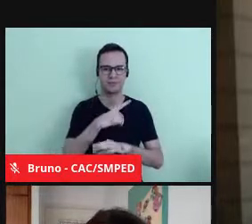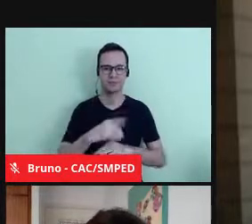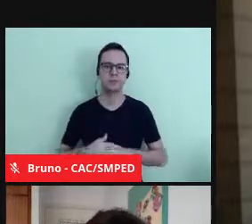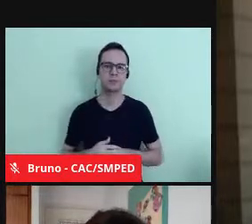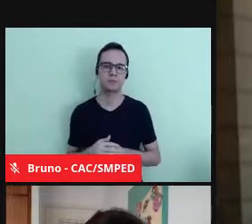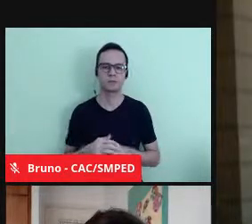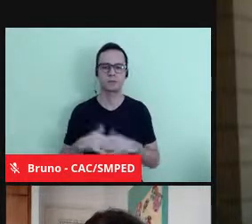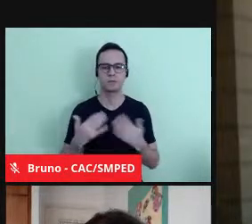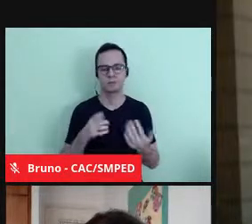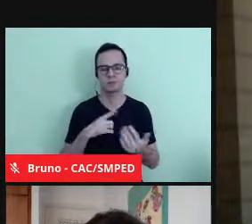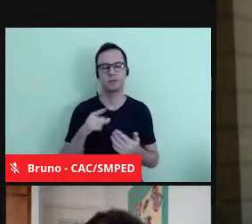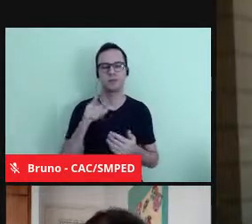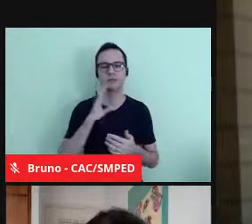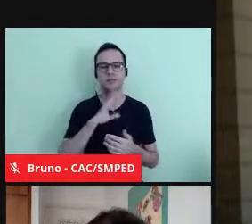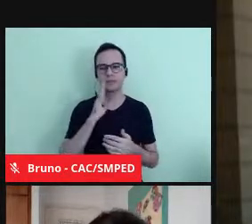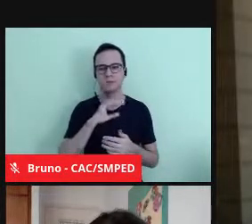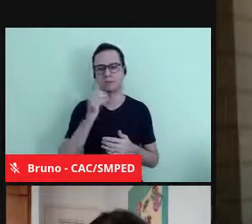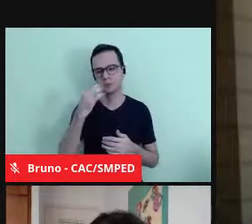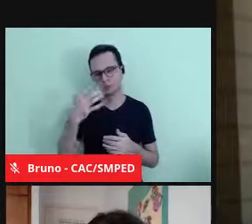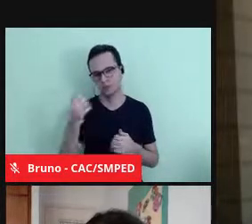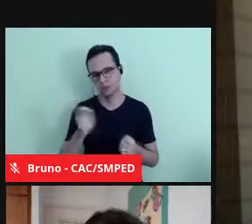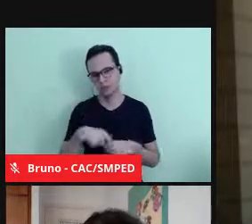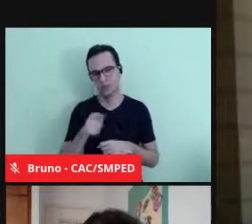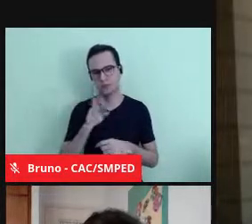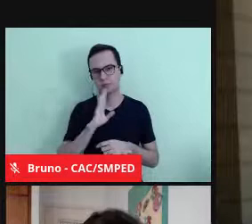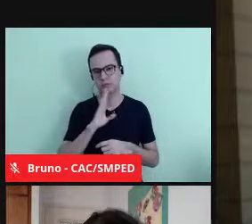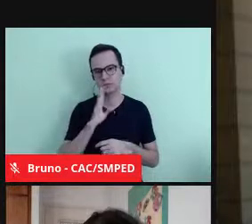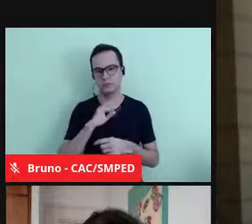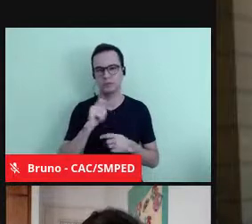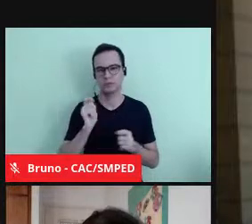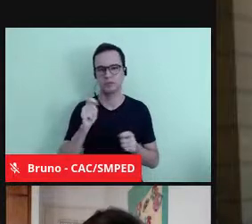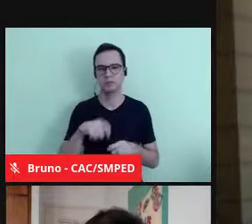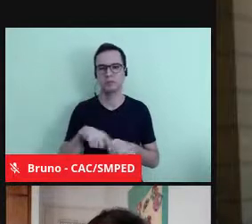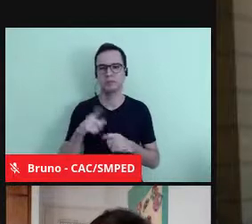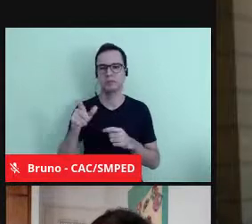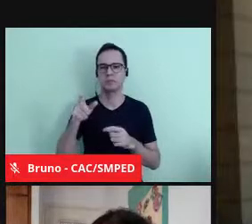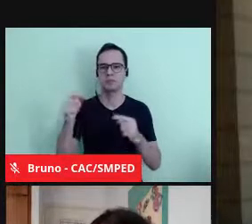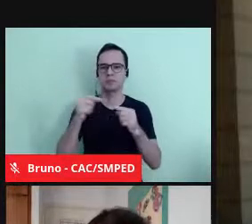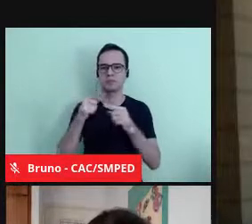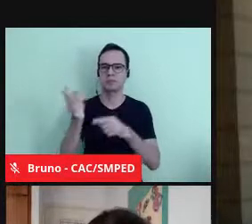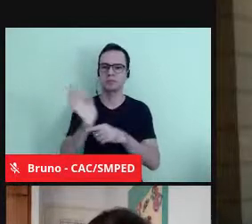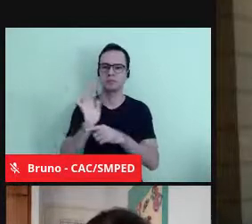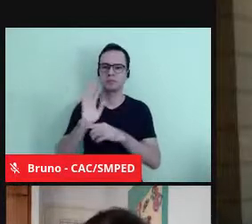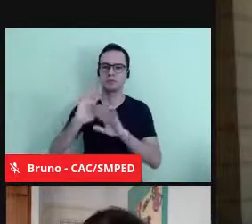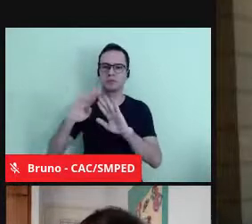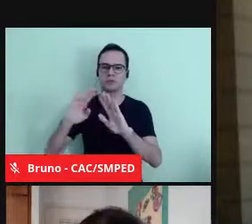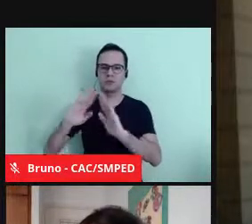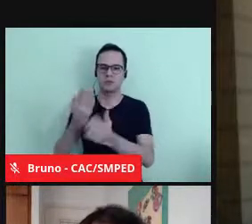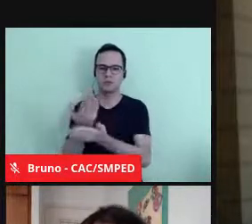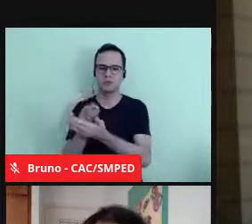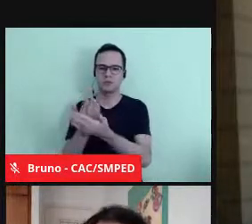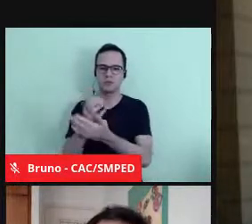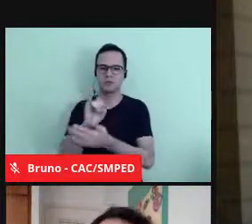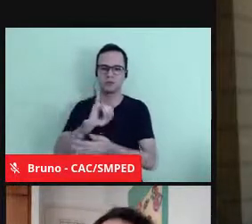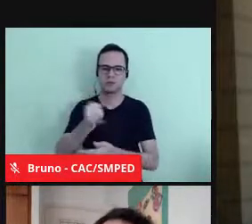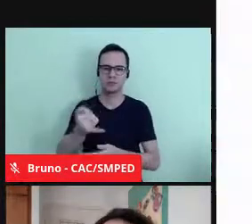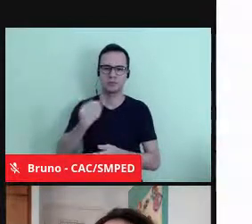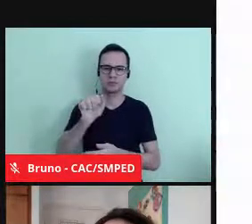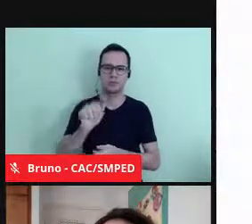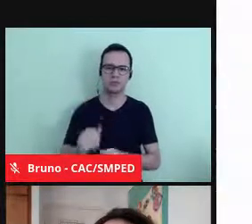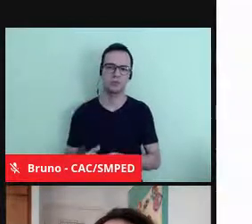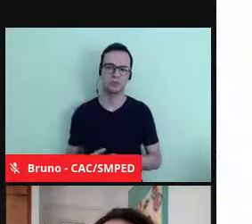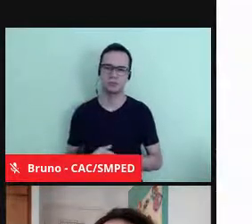Enfim, e foi uma coisa surpreendente, assim, foi super legal trabalhar com as turmas de EJA, assim, eu achei super interessante.